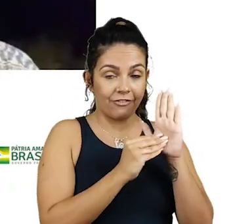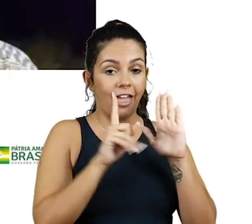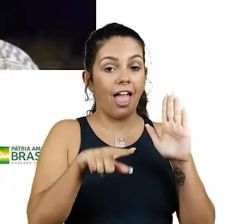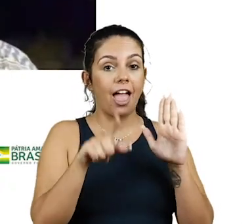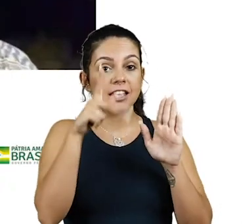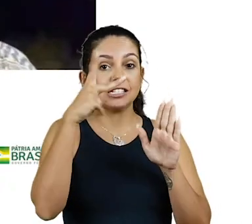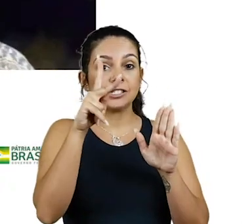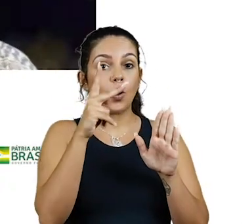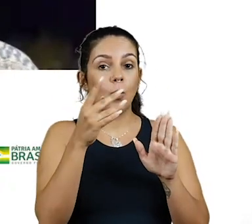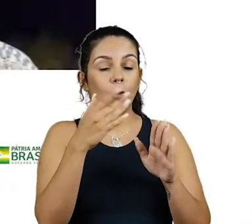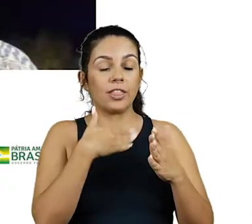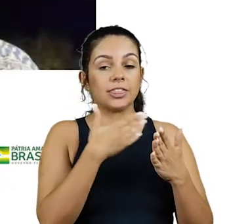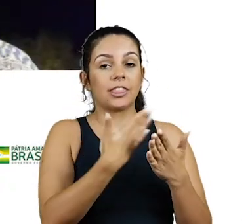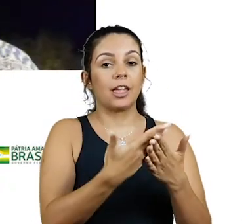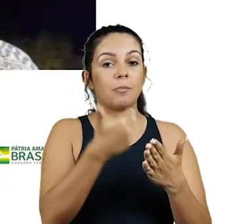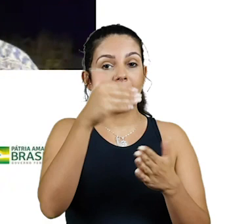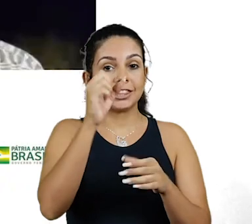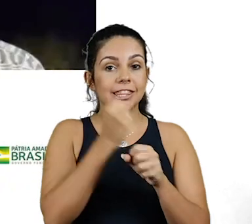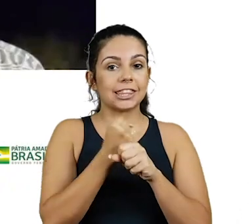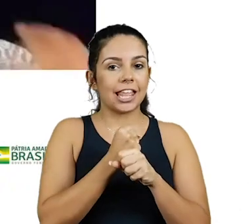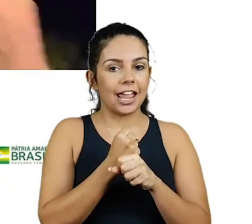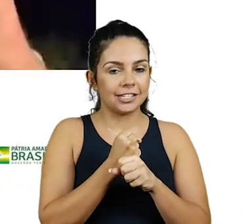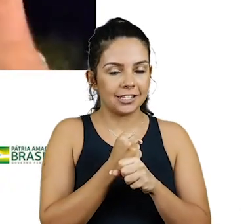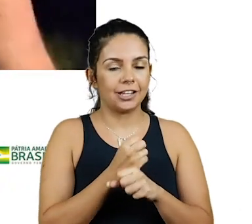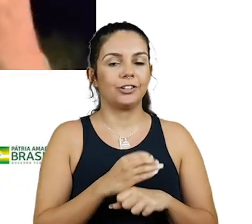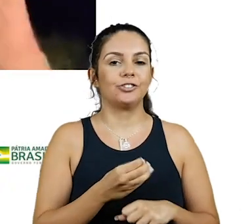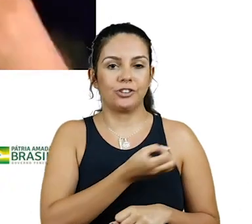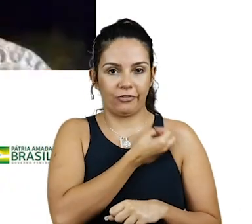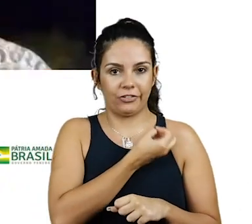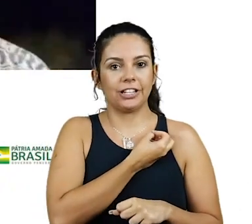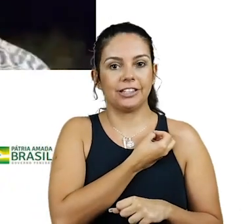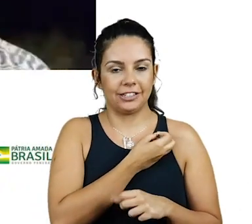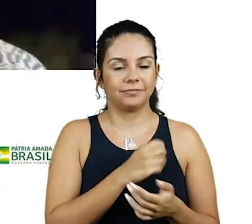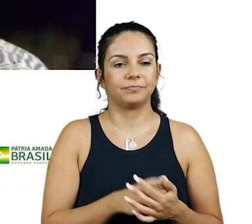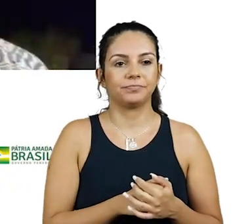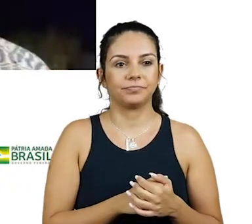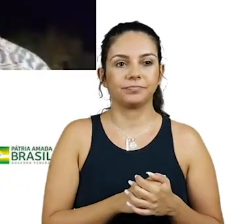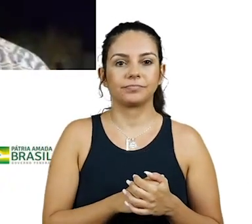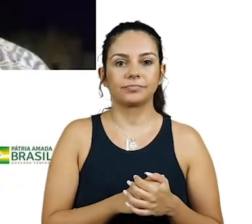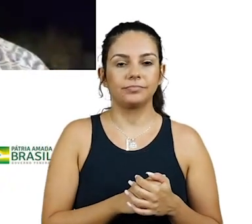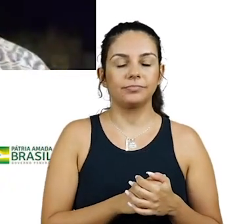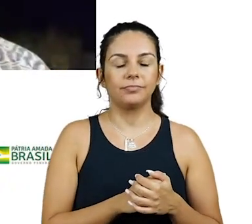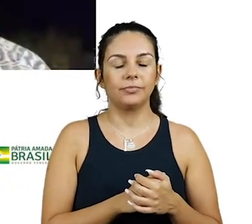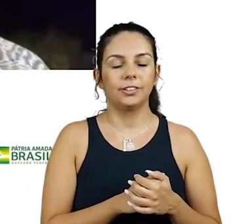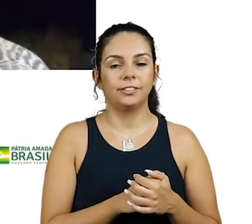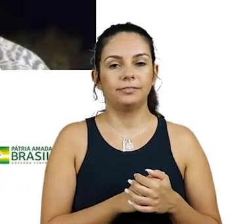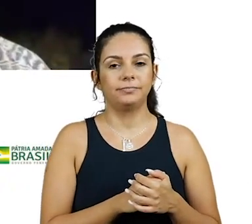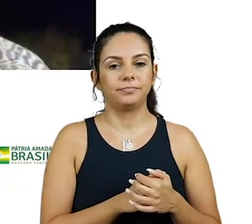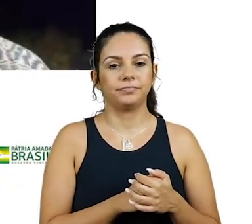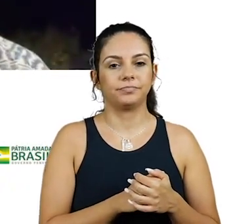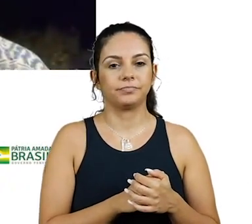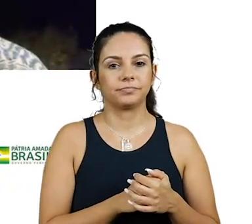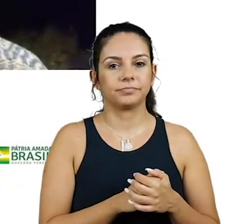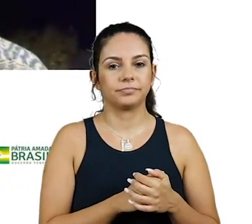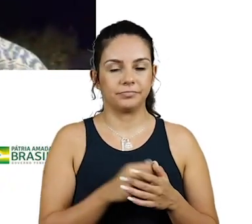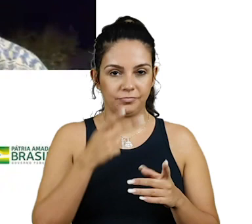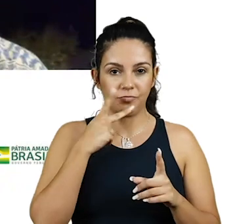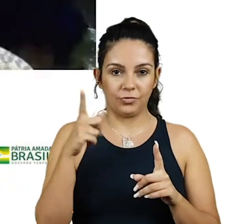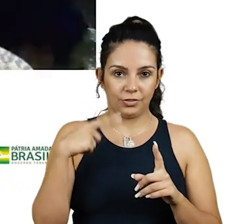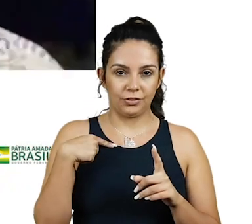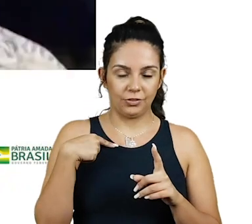assina embaixo totalmente. Fernando também, mesma coisa. Todos eles, né? Grandes biógrafos. Se inspiraram